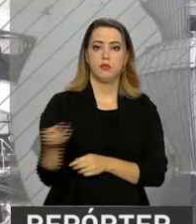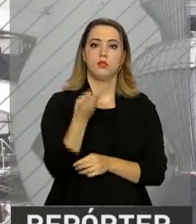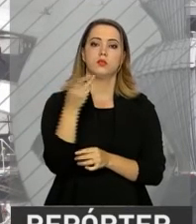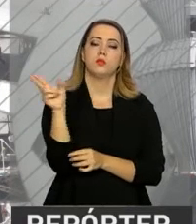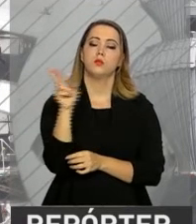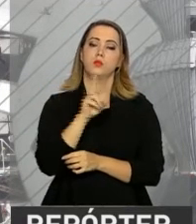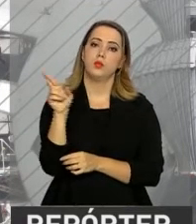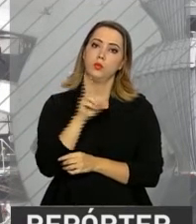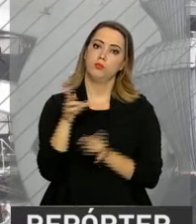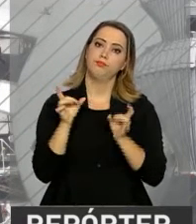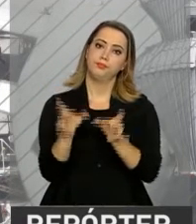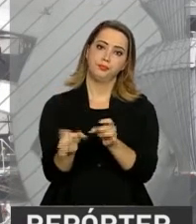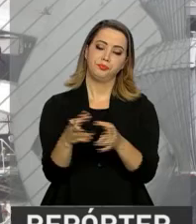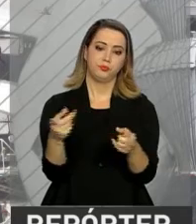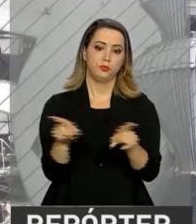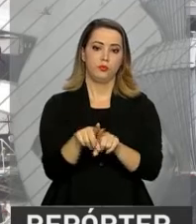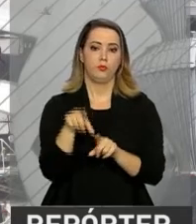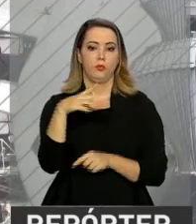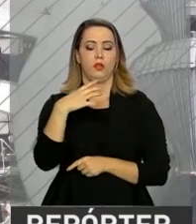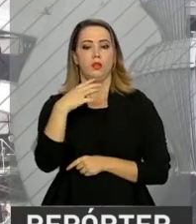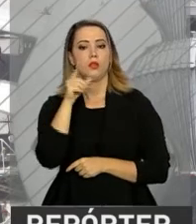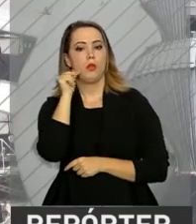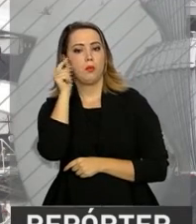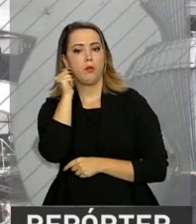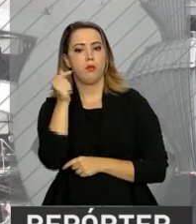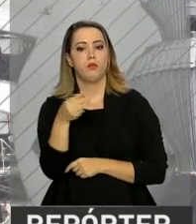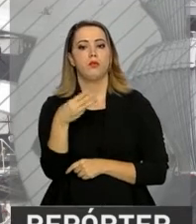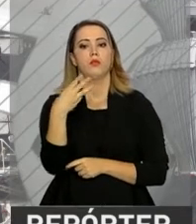R$ 53 milhões. E o aeroporto de Fortaleza,